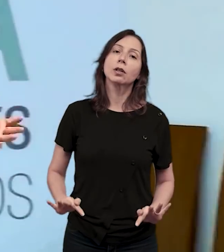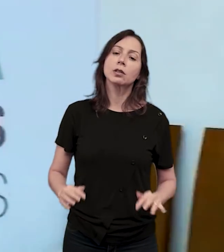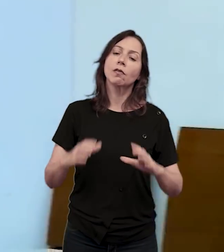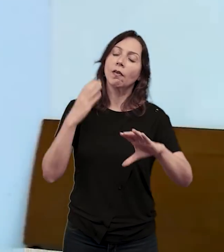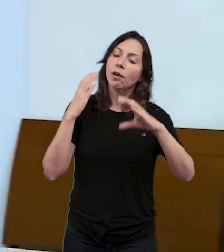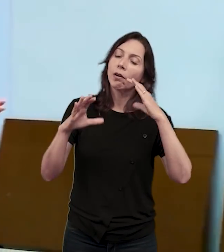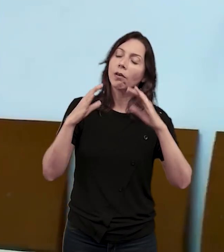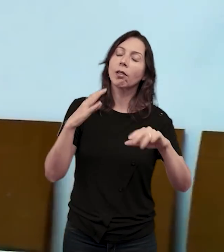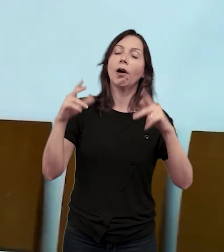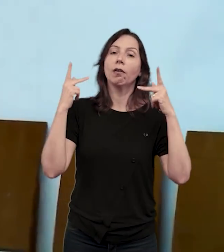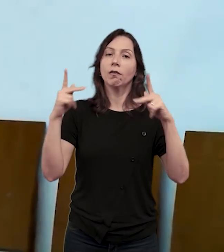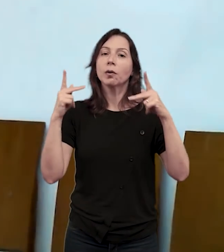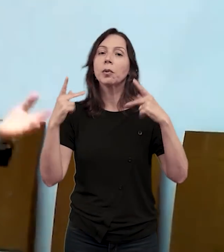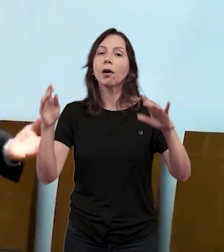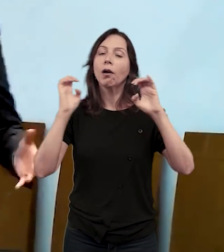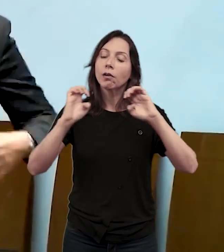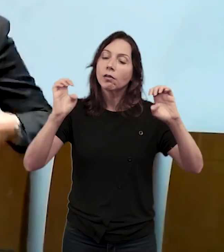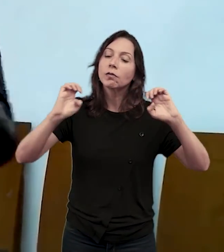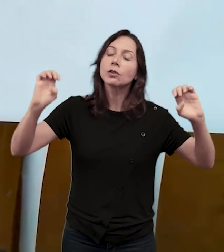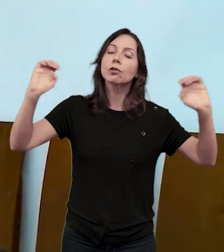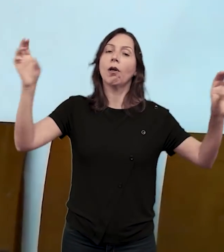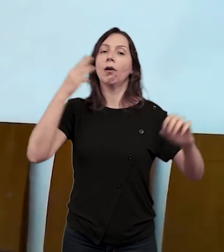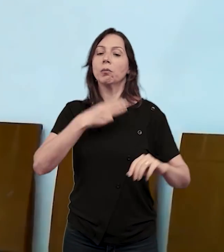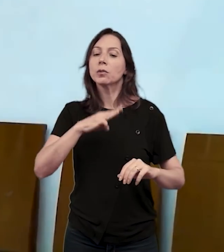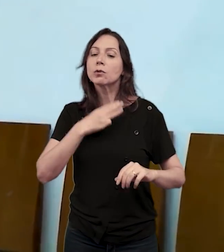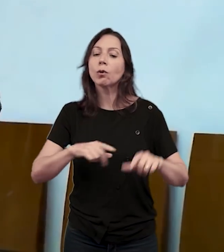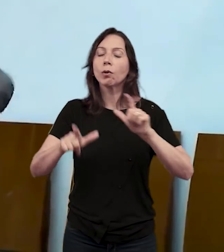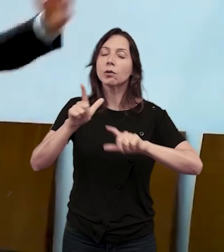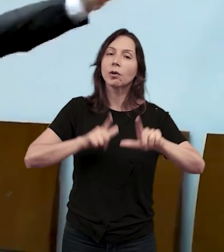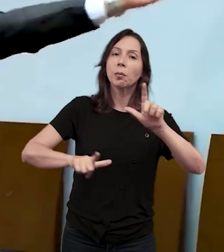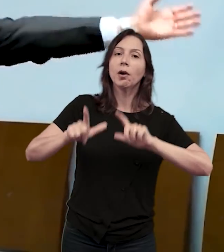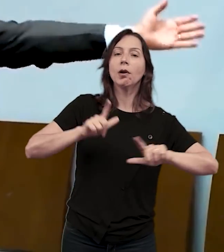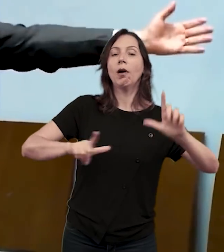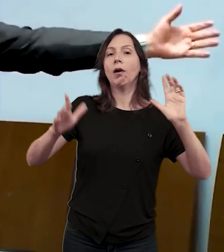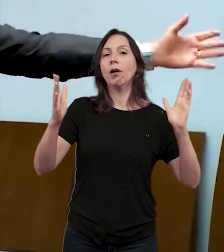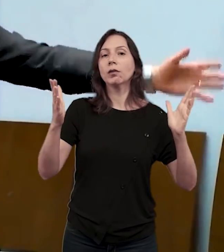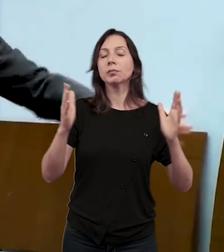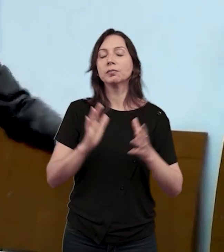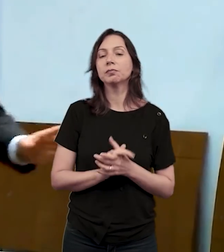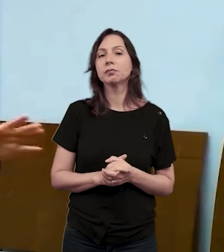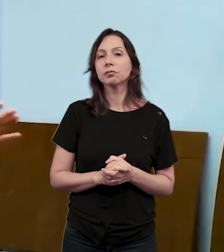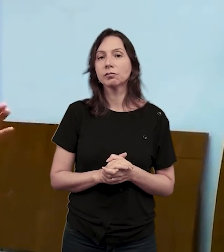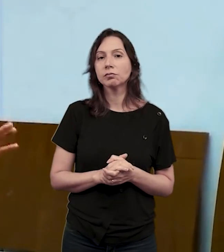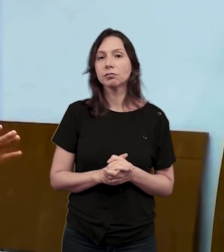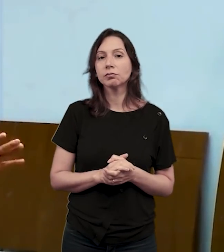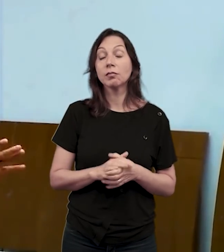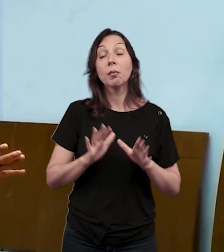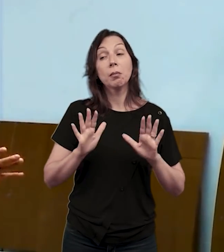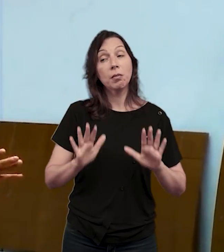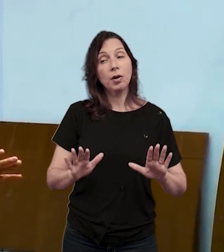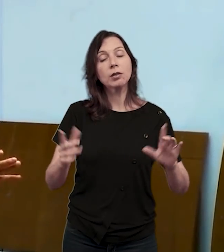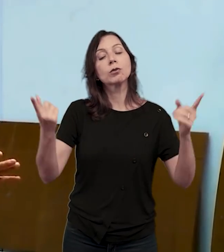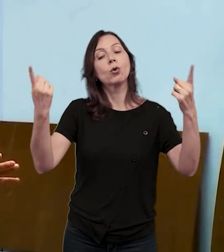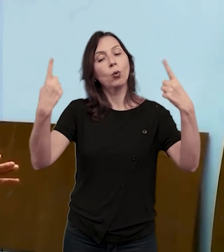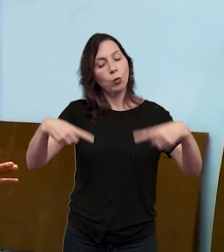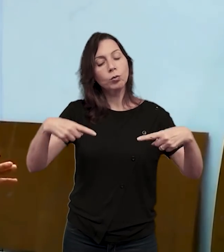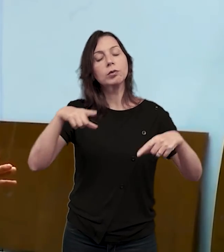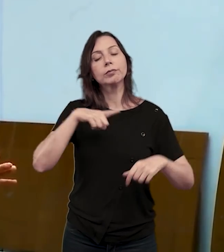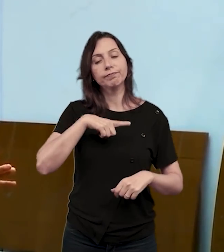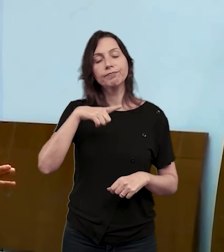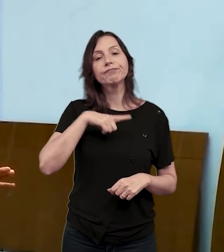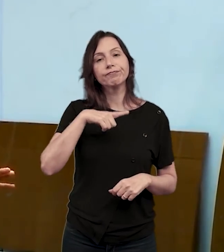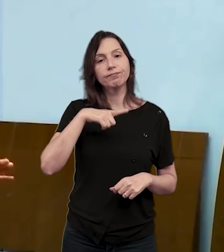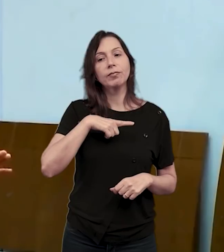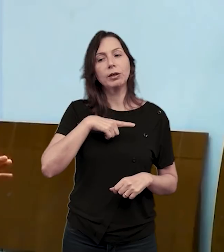vai orar, você vai evangelizar, você vai fazer missões, você vai plantar igrejas, você vai ver o crescimento da igreja, mas olha, vai ter luta.